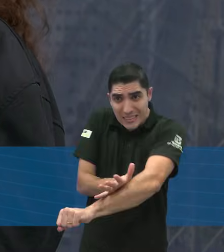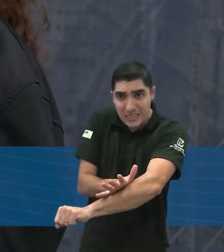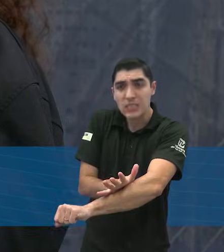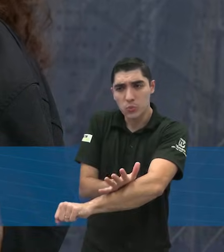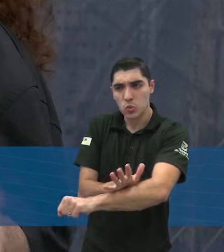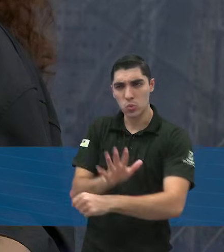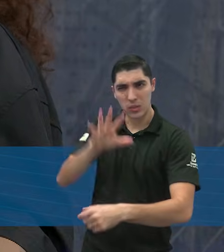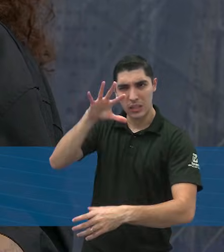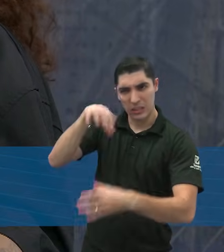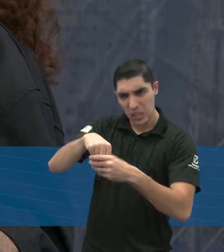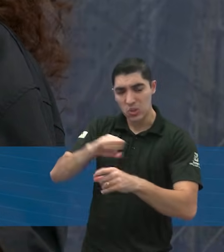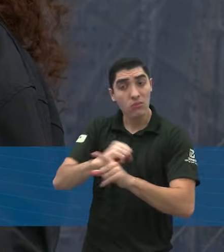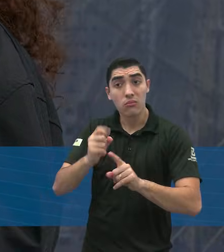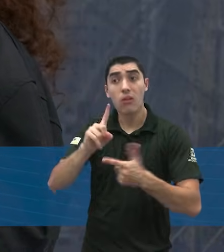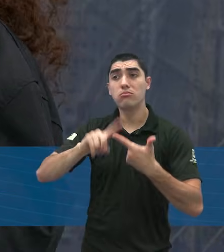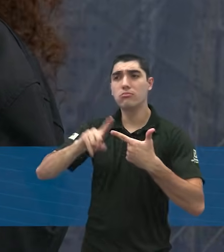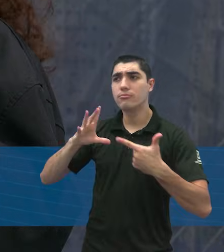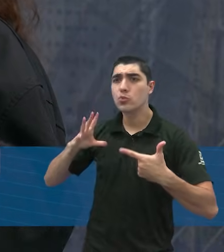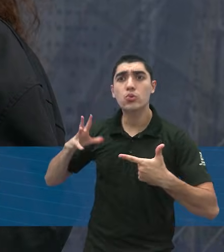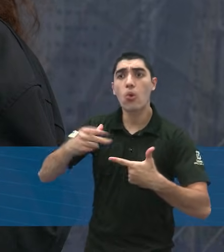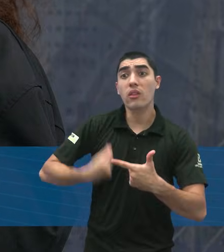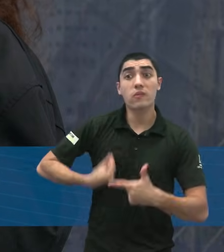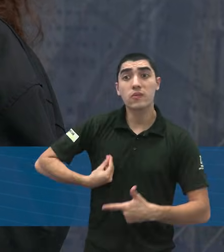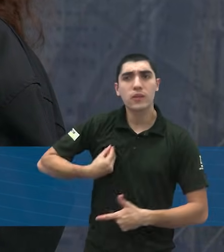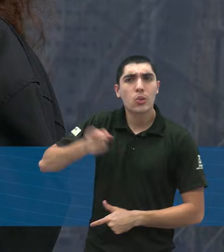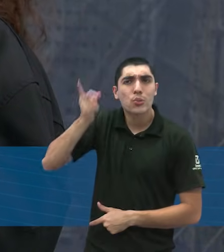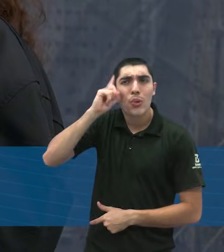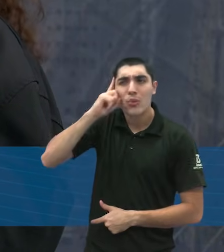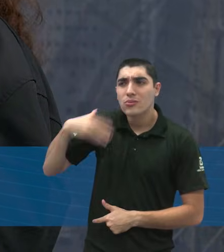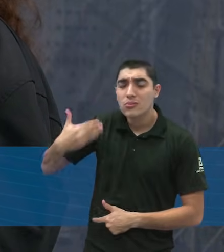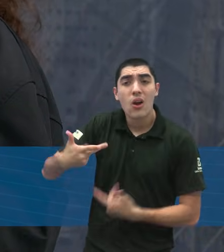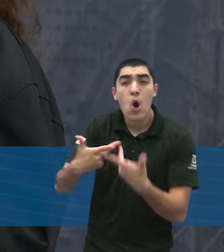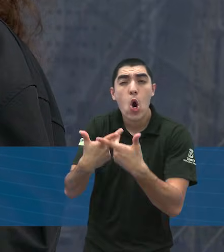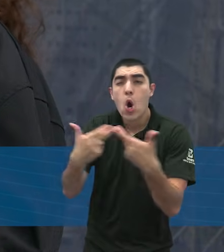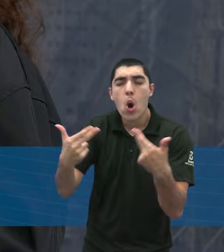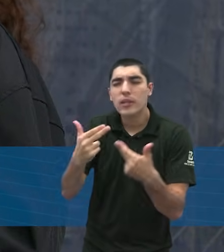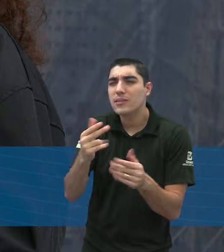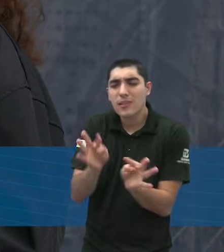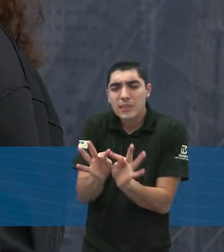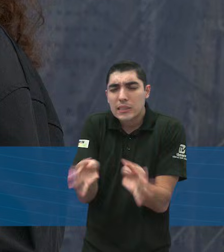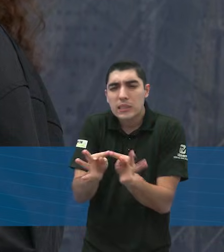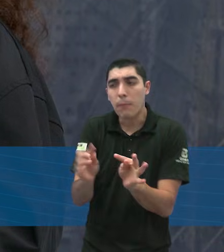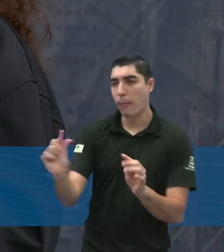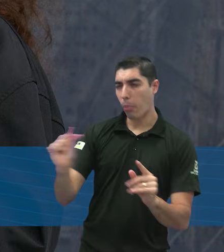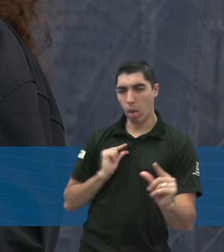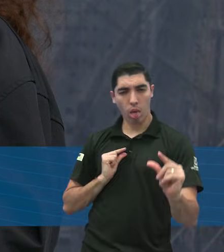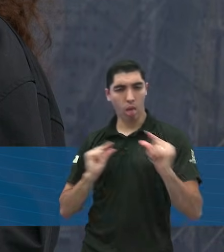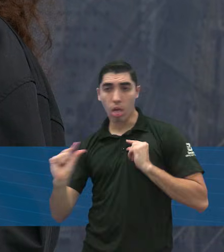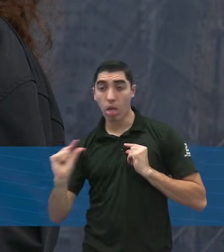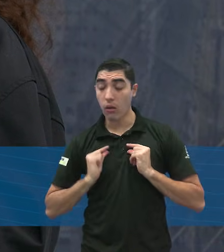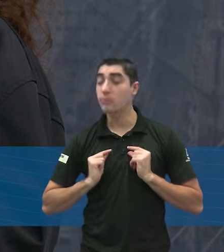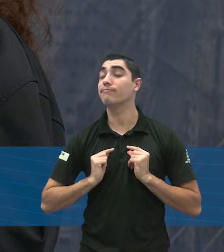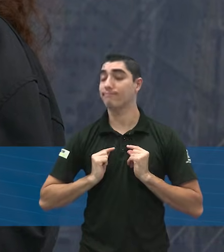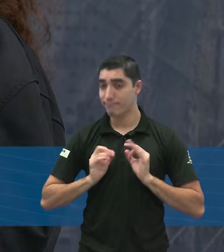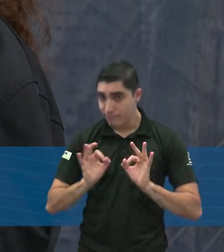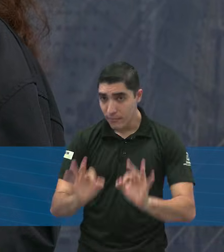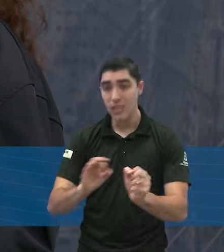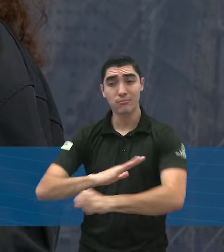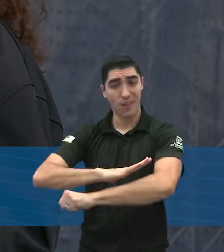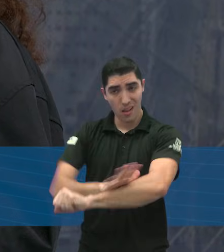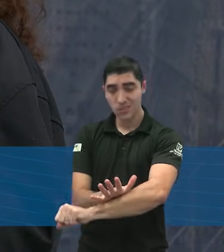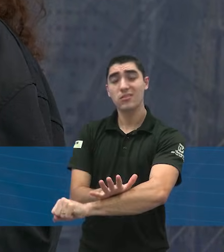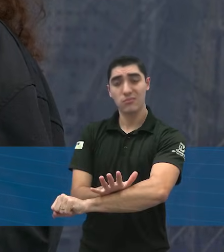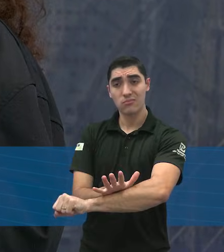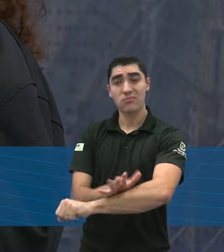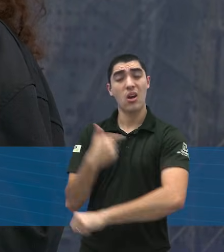o racismo cotidiano mesmo, que a gente vive microagressões no nosso cotidiano que fazem com que a